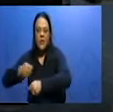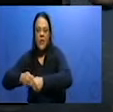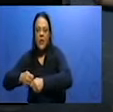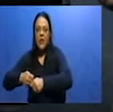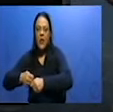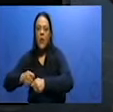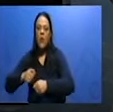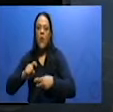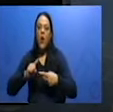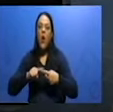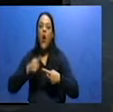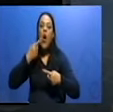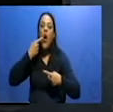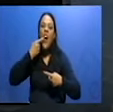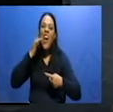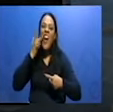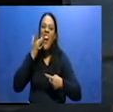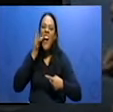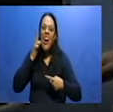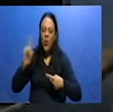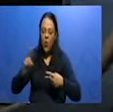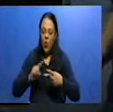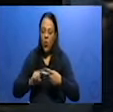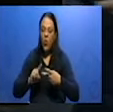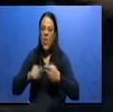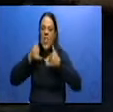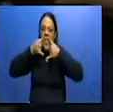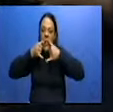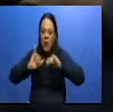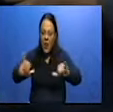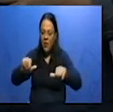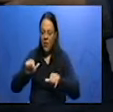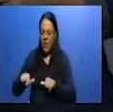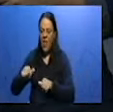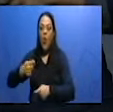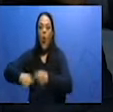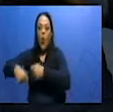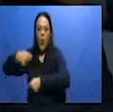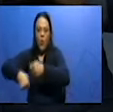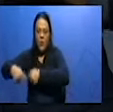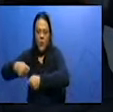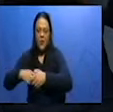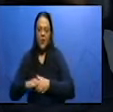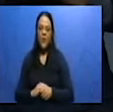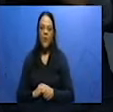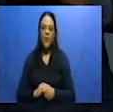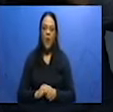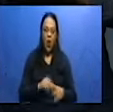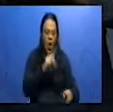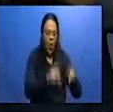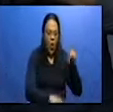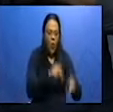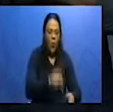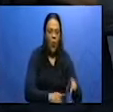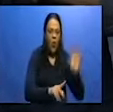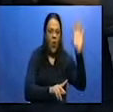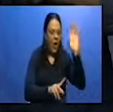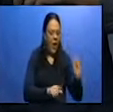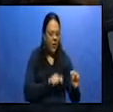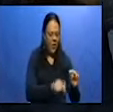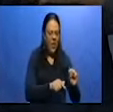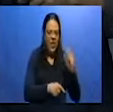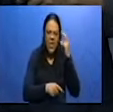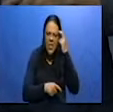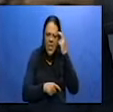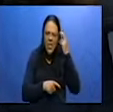já dominava vários reinos da África. Então, olha como que os povos africanos, eles eram inteligentes, desenvolvidos